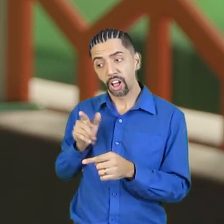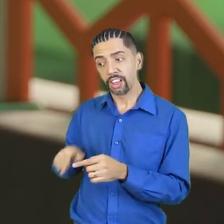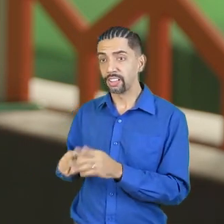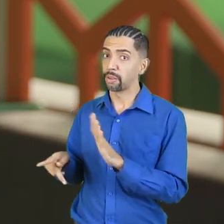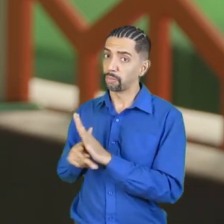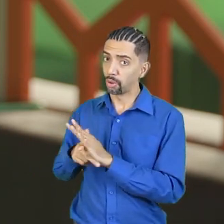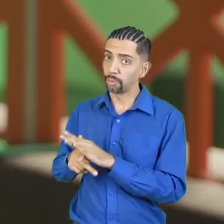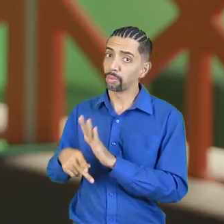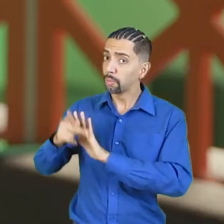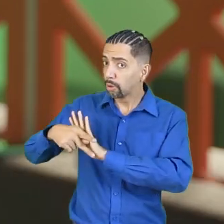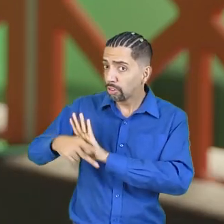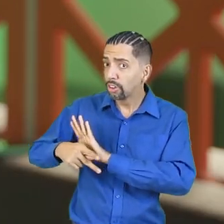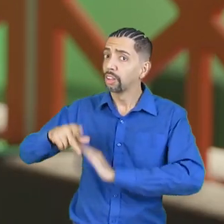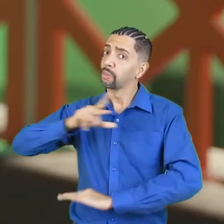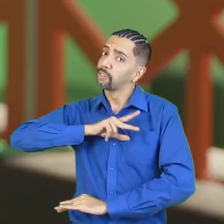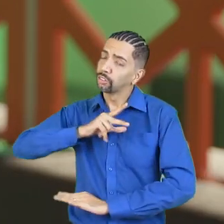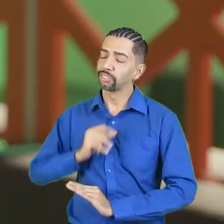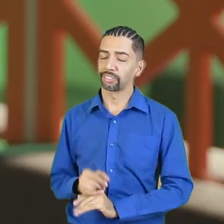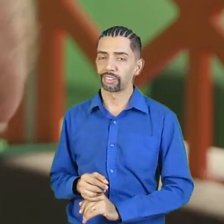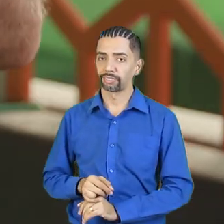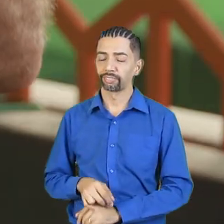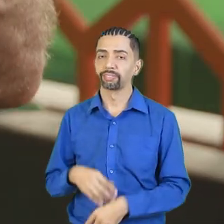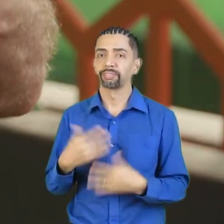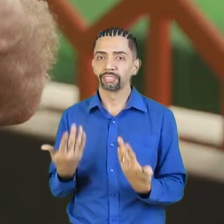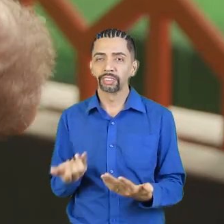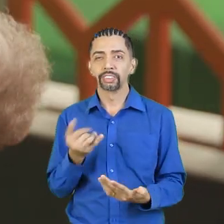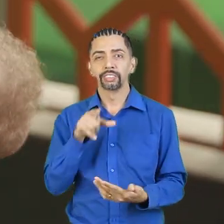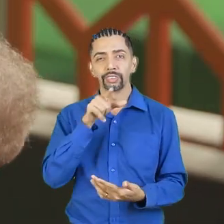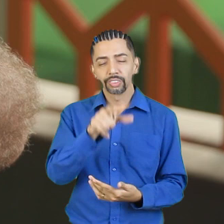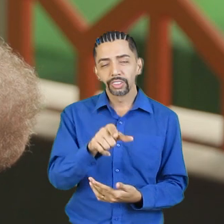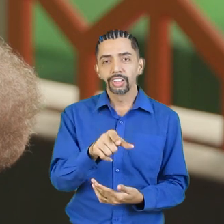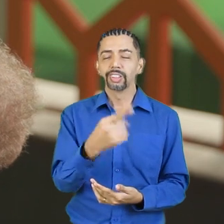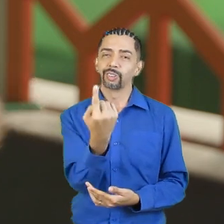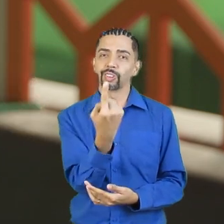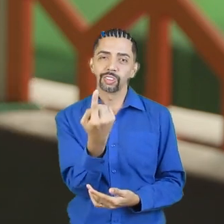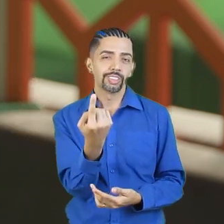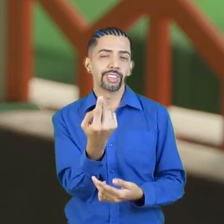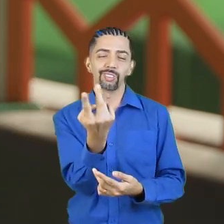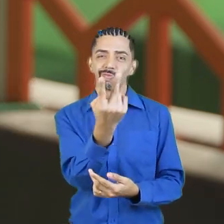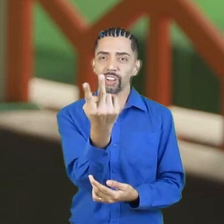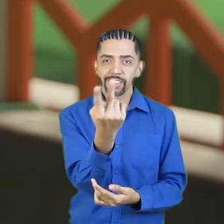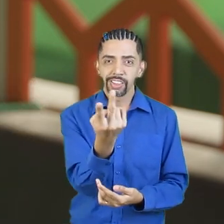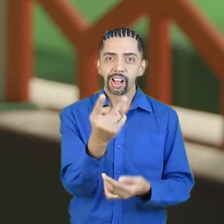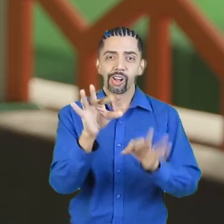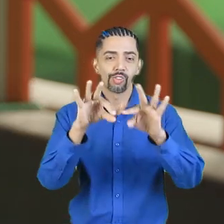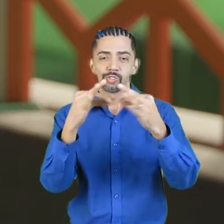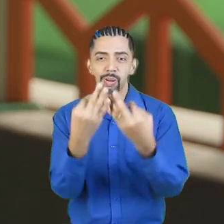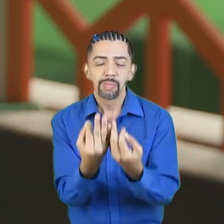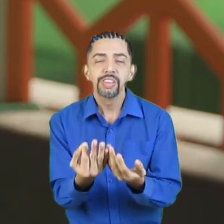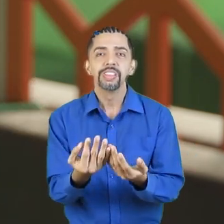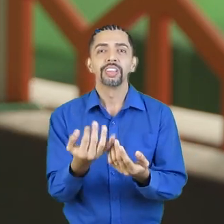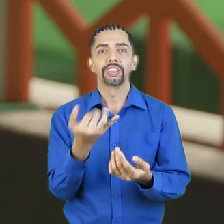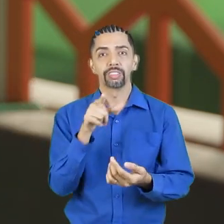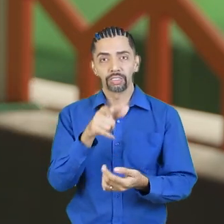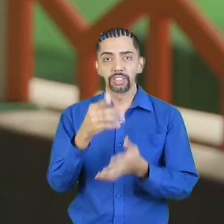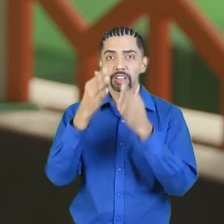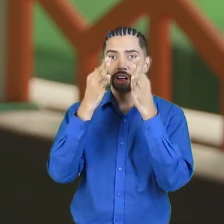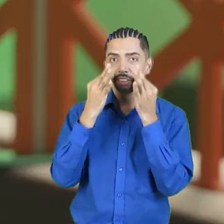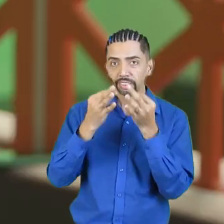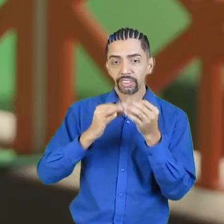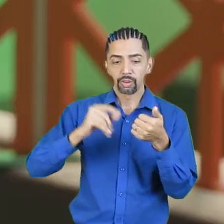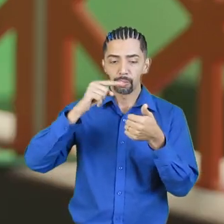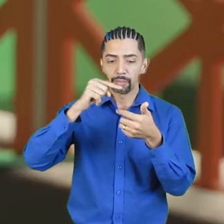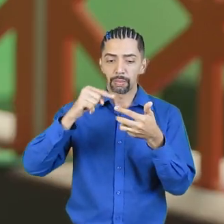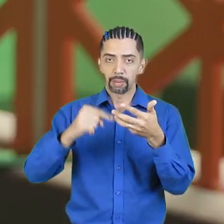se praticadas, você e sua família, esse casal maravilhoso estará saudável, sustentável